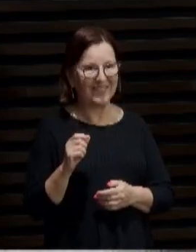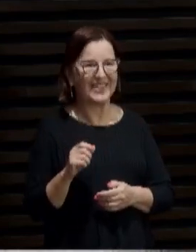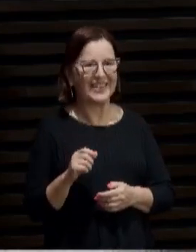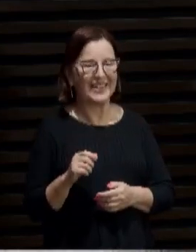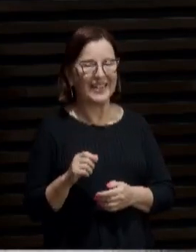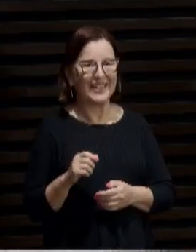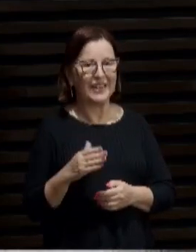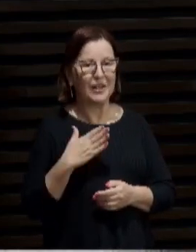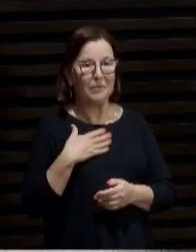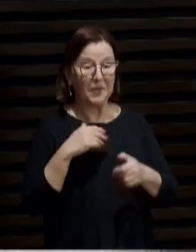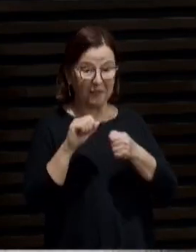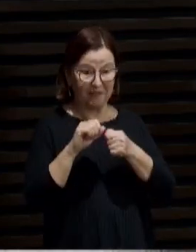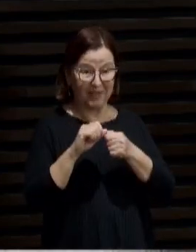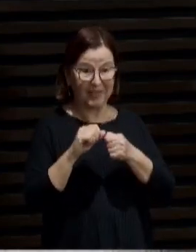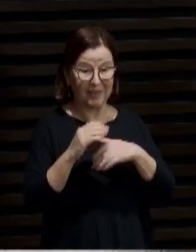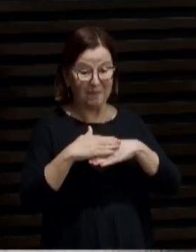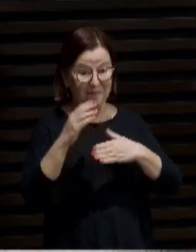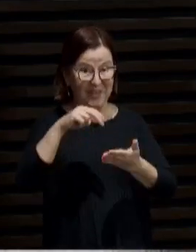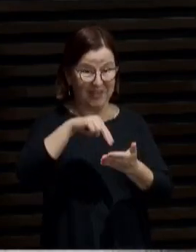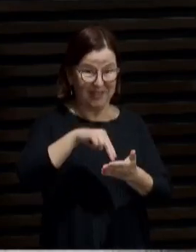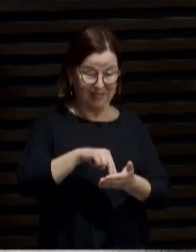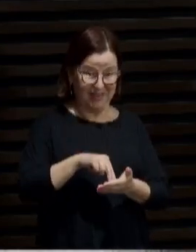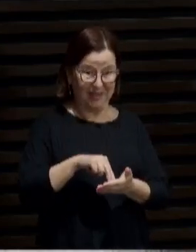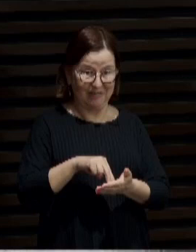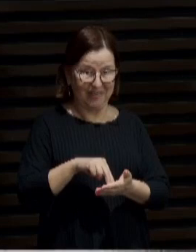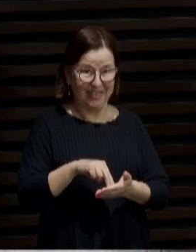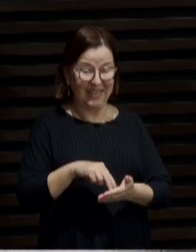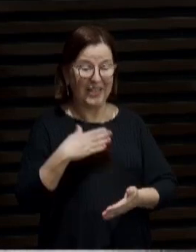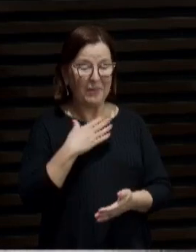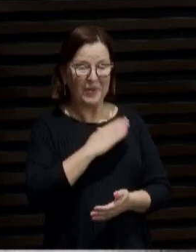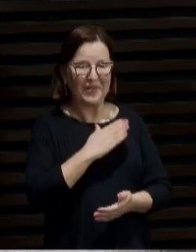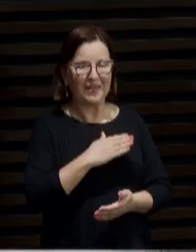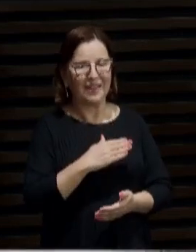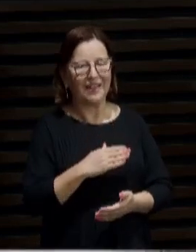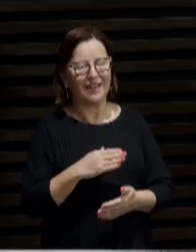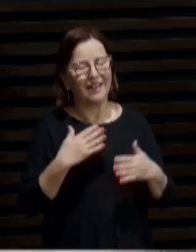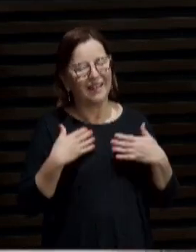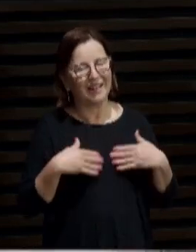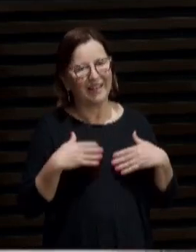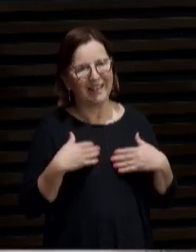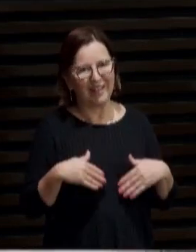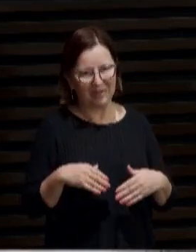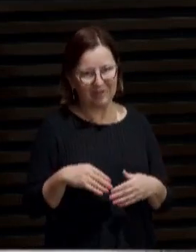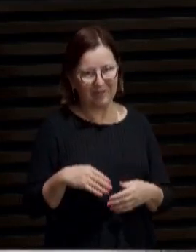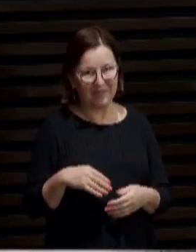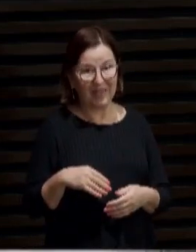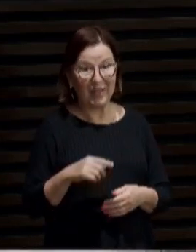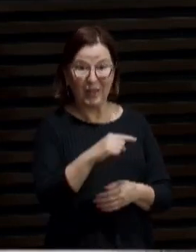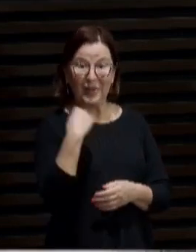aquelas verdades do Evangelho, que acalmaram o meu coração. Meus irmãos, agradeço as orações, mas eu quero dizer, o nosso coração está em